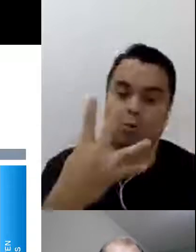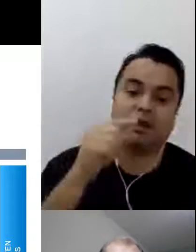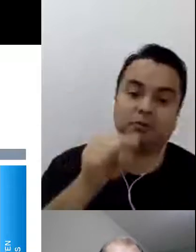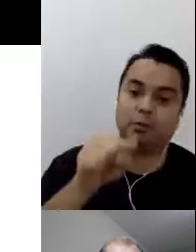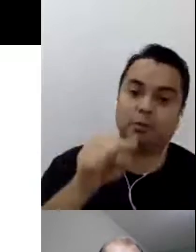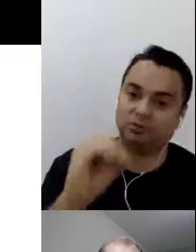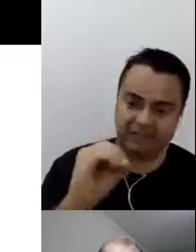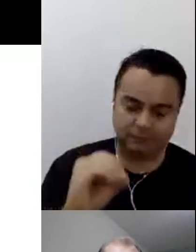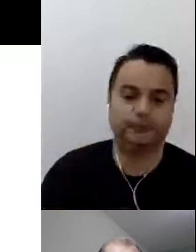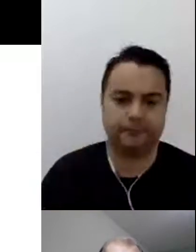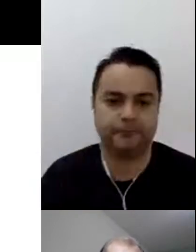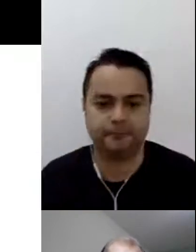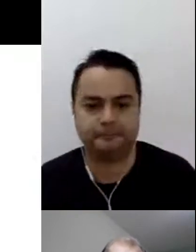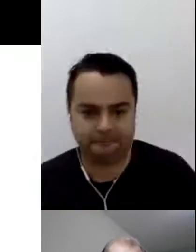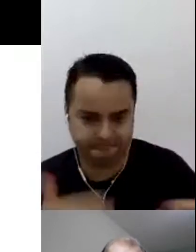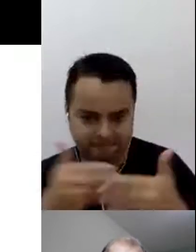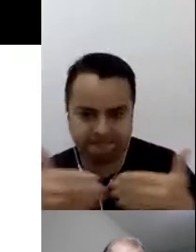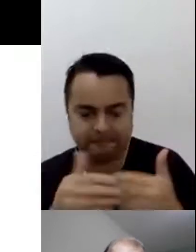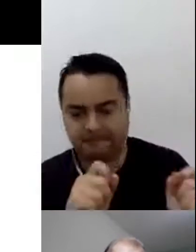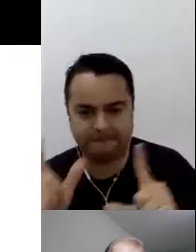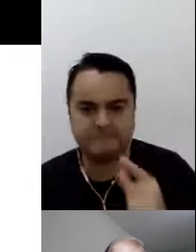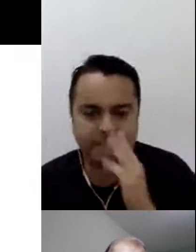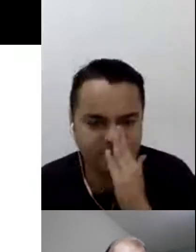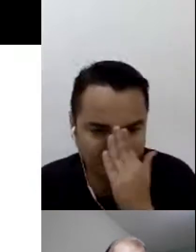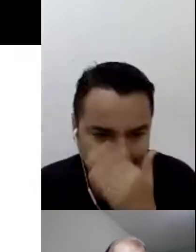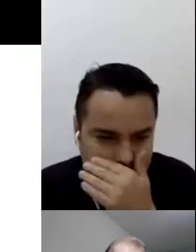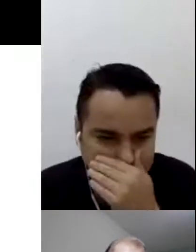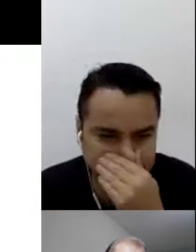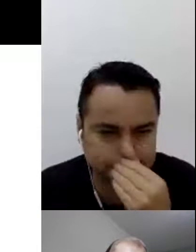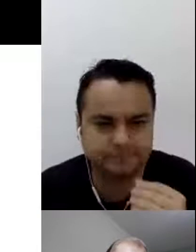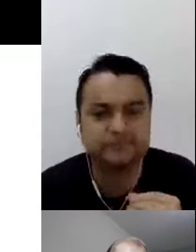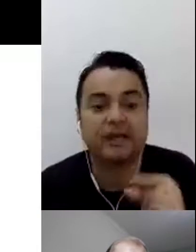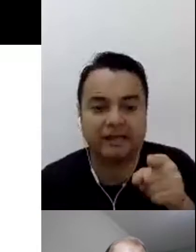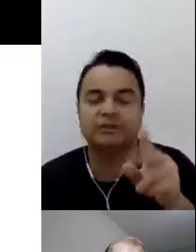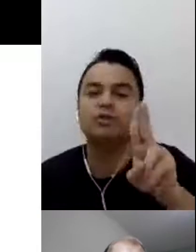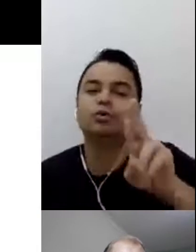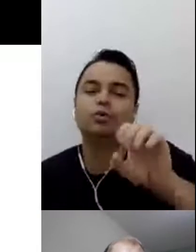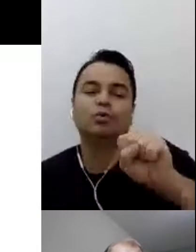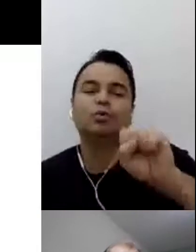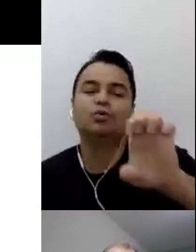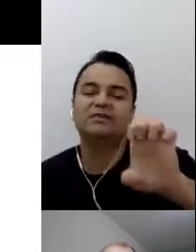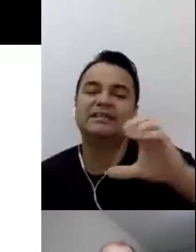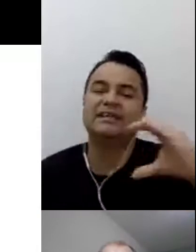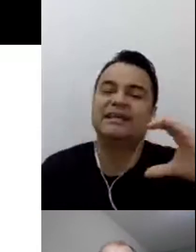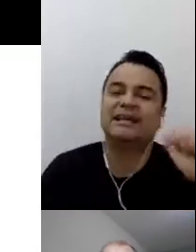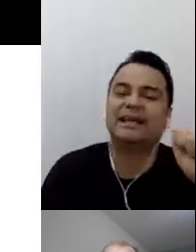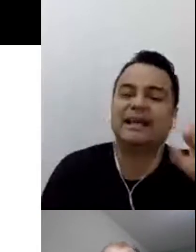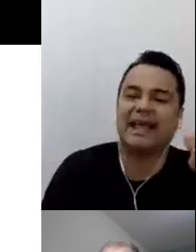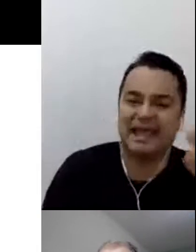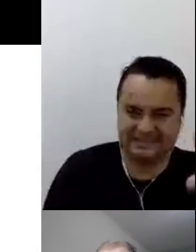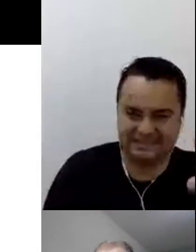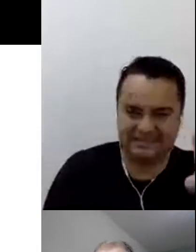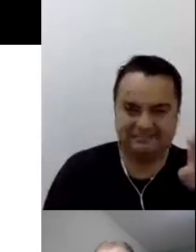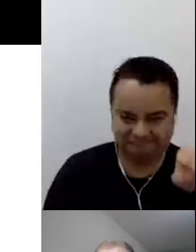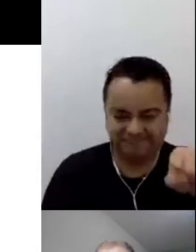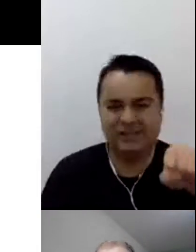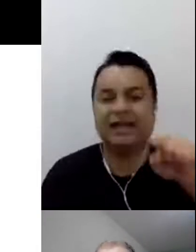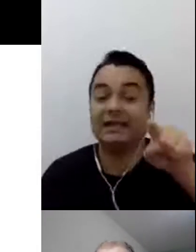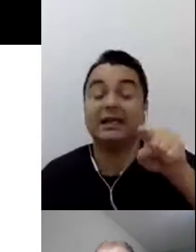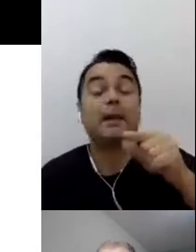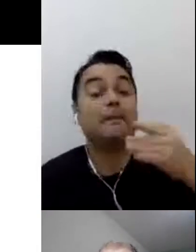definido. Pode passar o slide? Aqui eu trago um use case que evidencia bastante esse modelo,